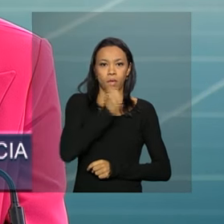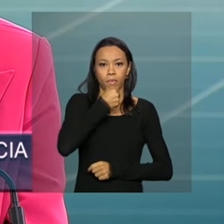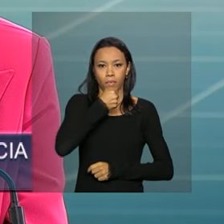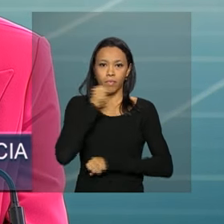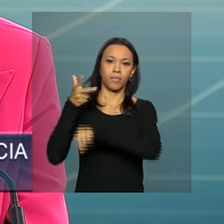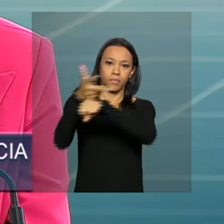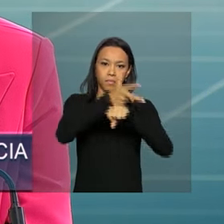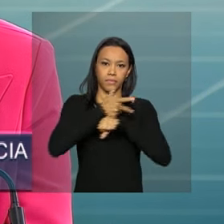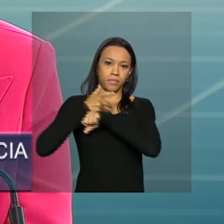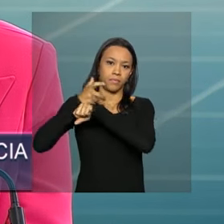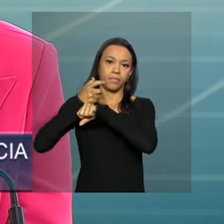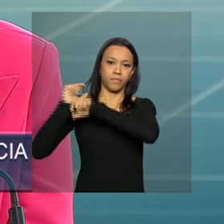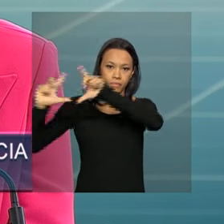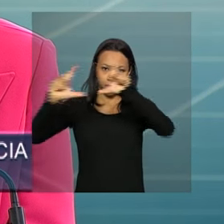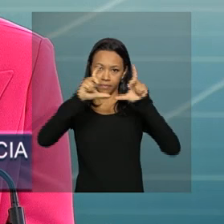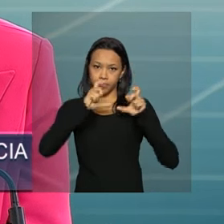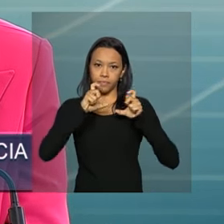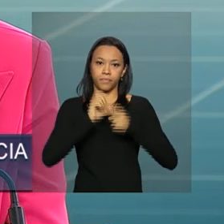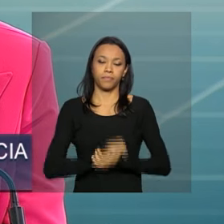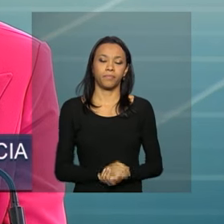fotógrafos e cinegrafistas.